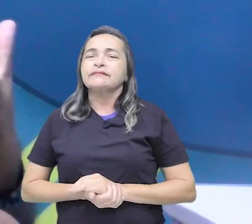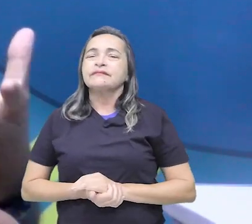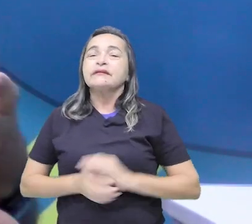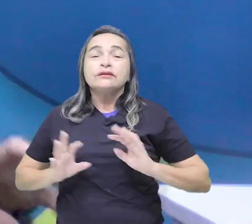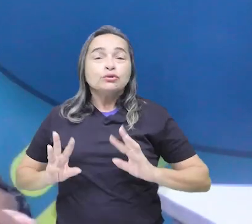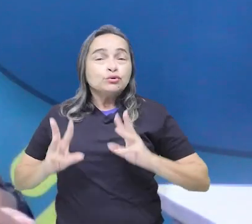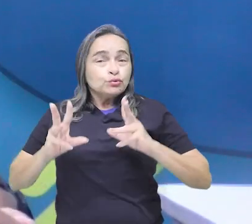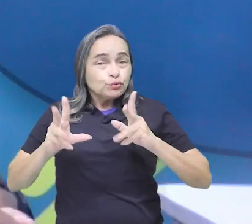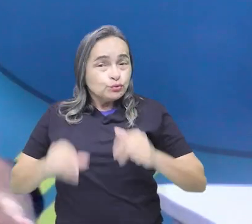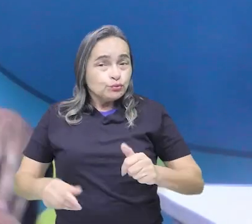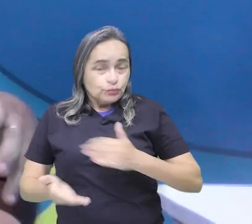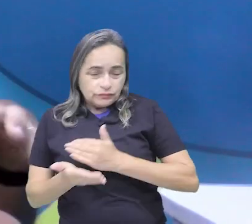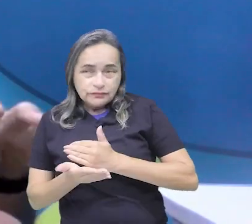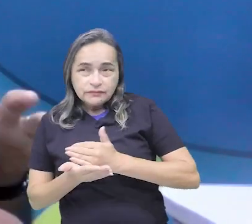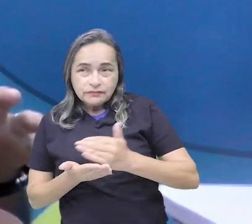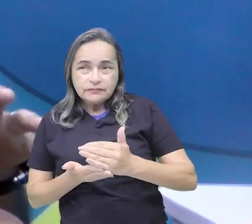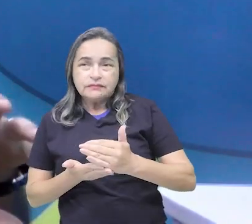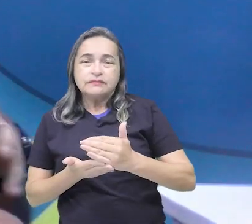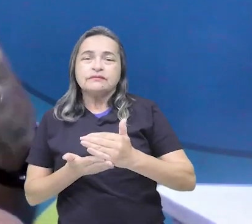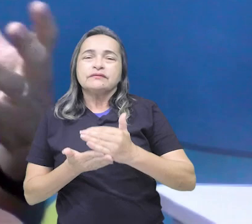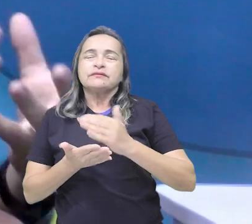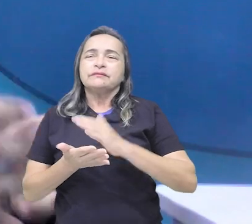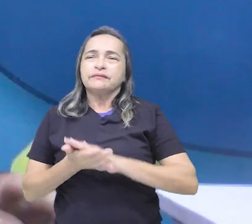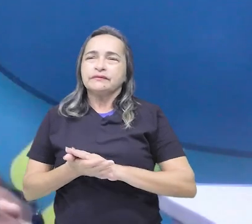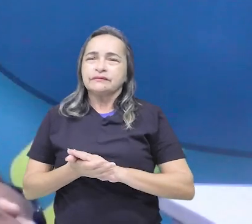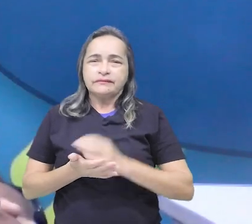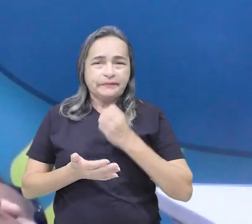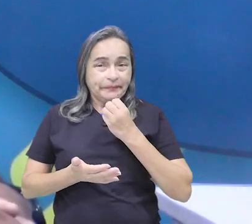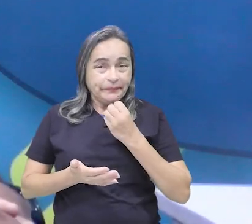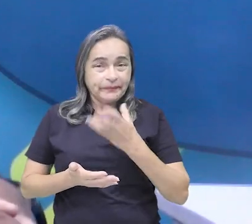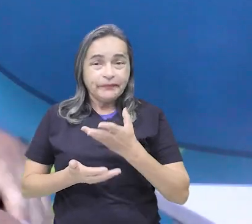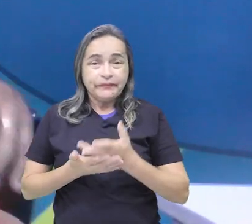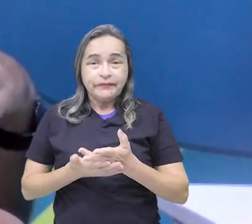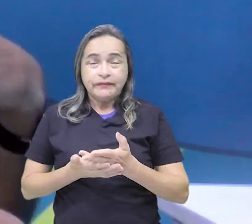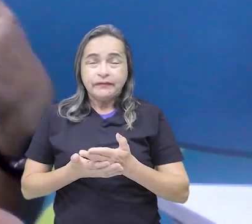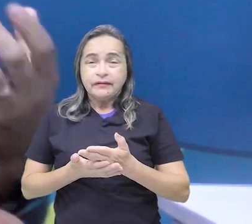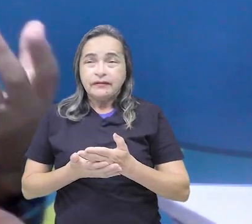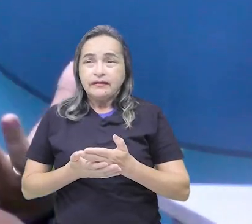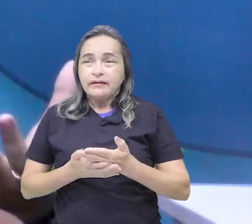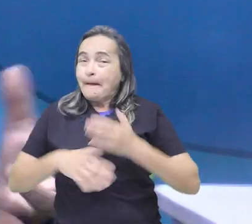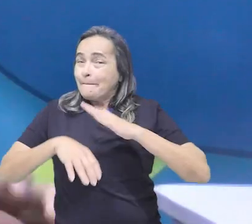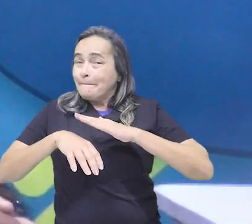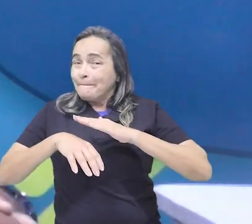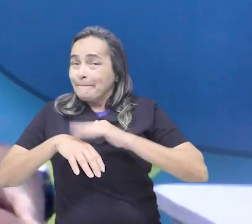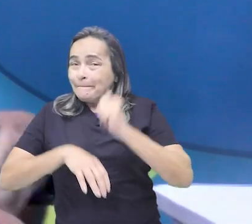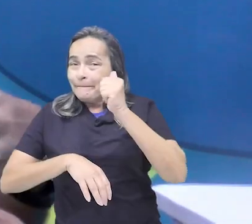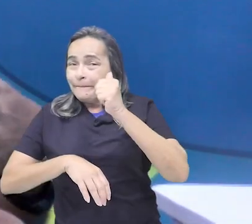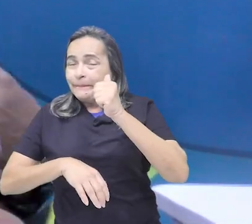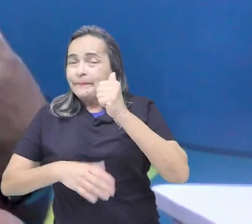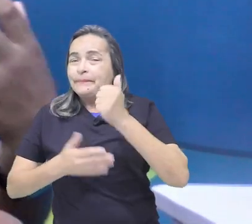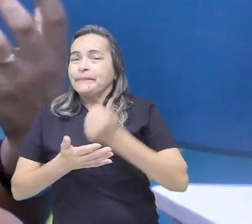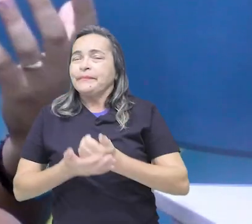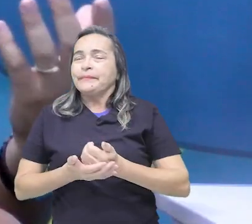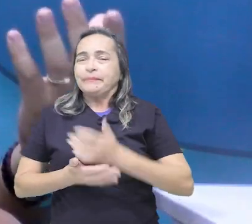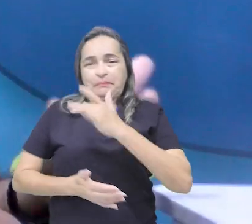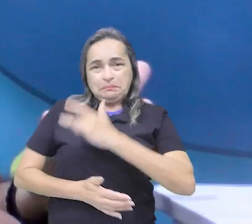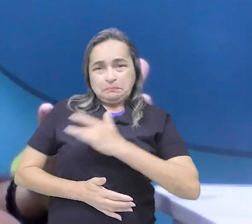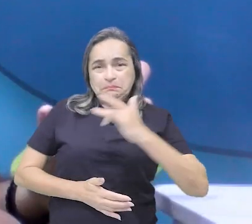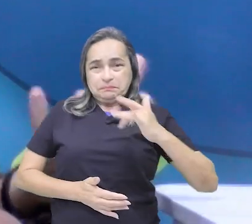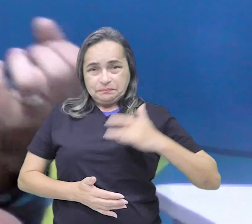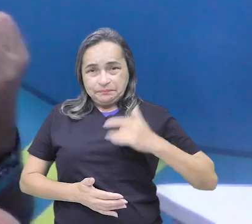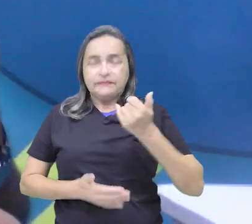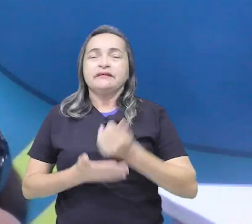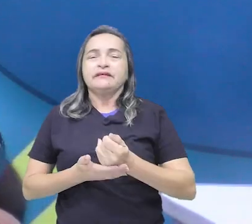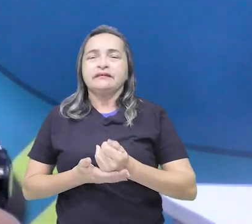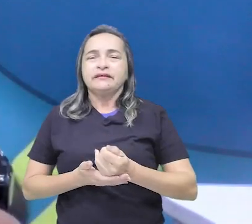diagnosticado precoce, ele vai ter uma abordagem diferente, ele vai ter uma melhor perspectiva, tanto na parte do